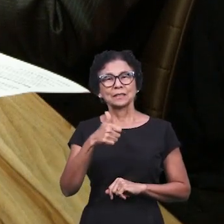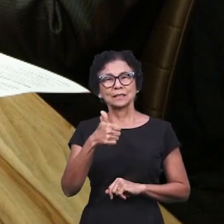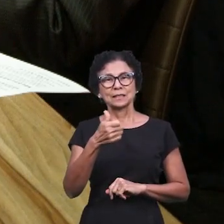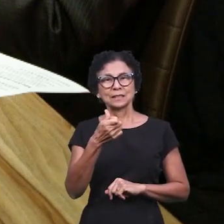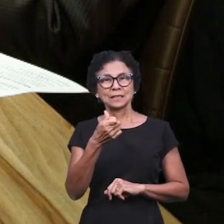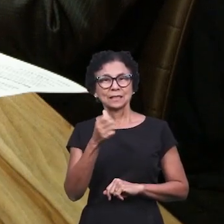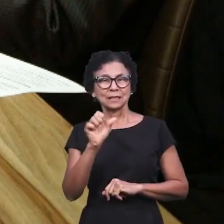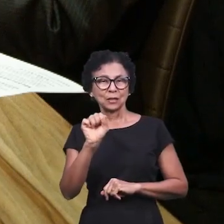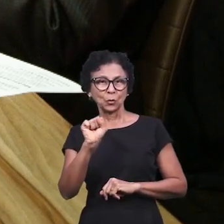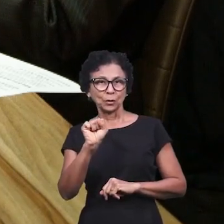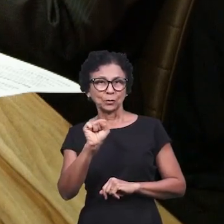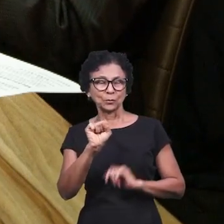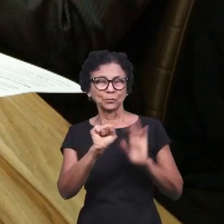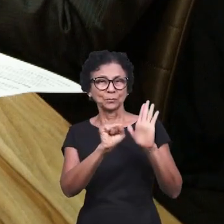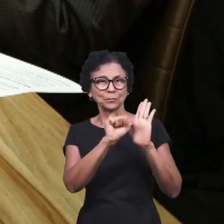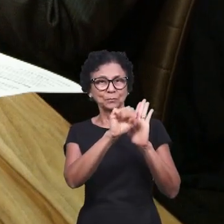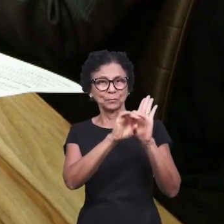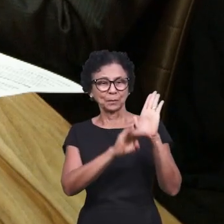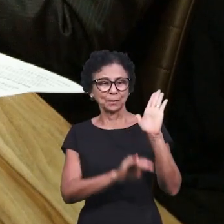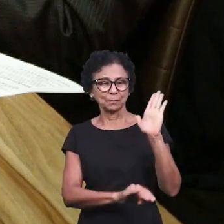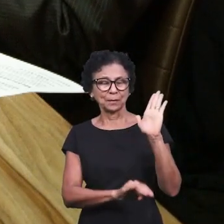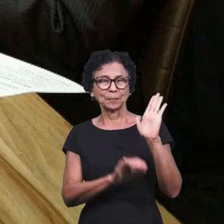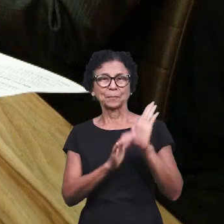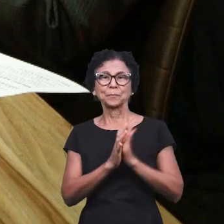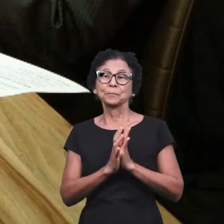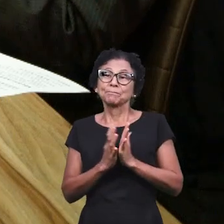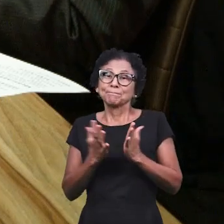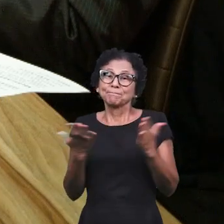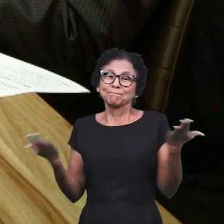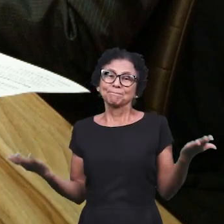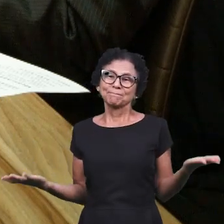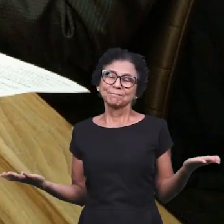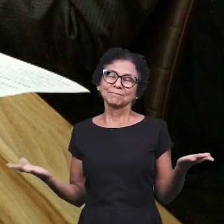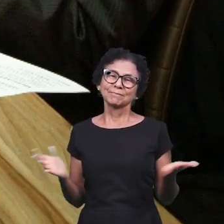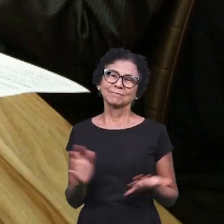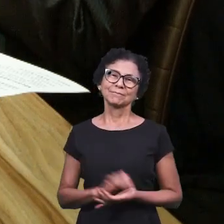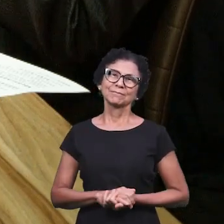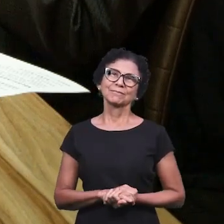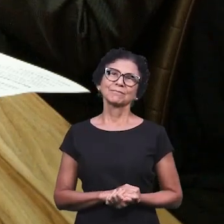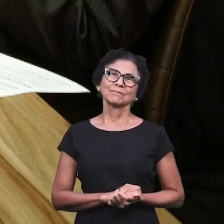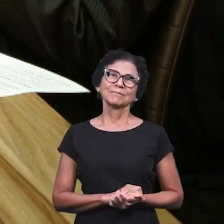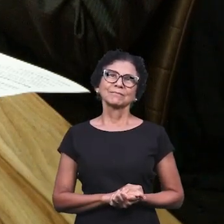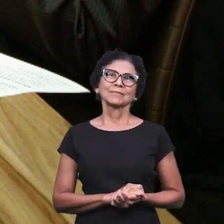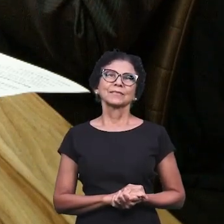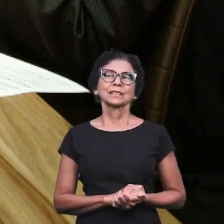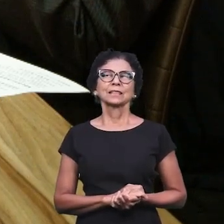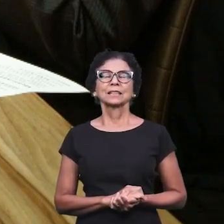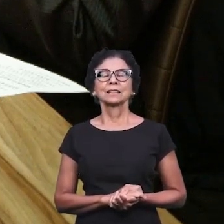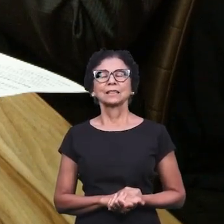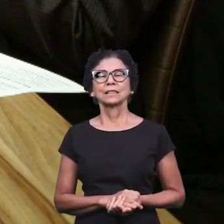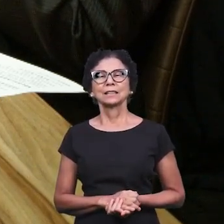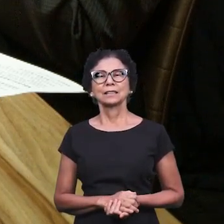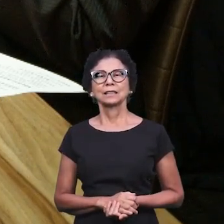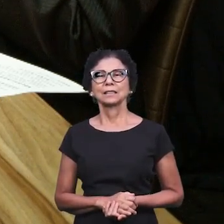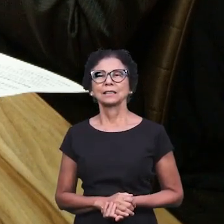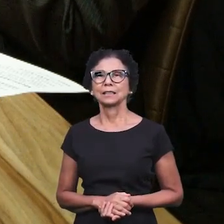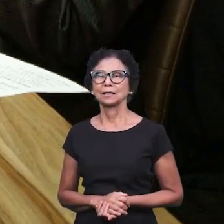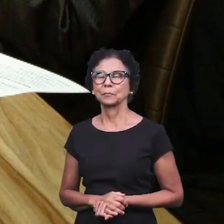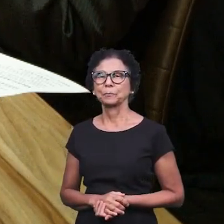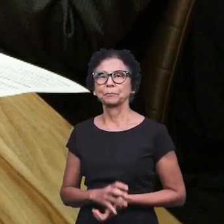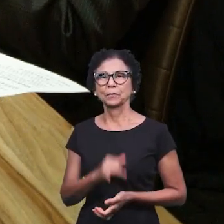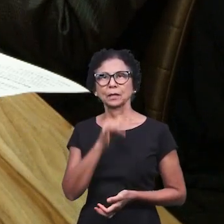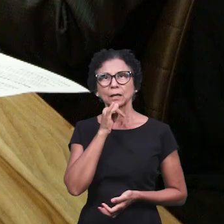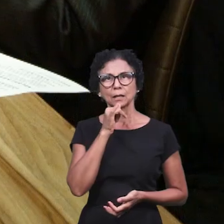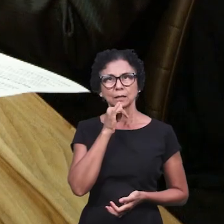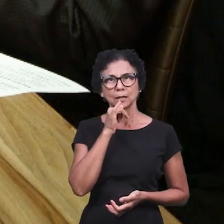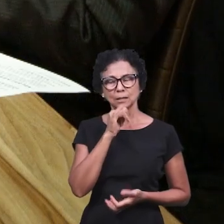164º. É. Então, a realidade, ela precisa ser também a nossa... na